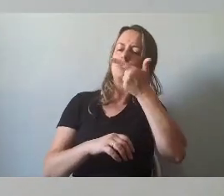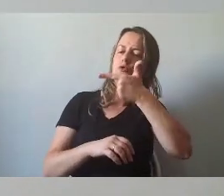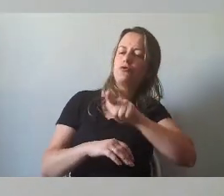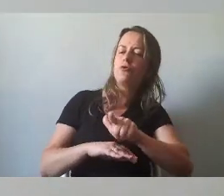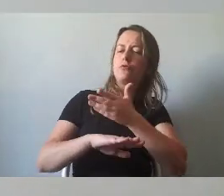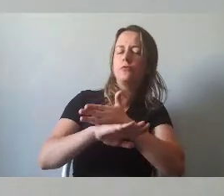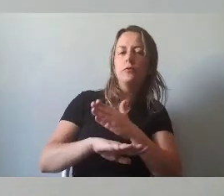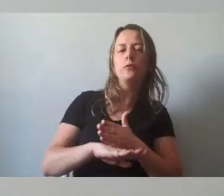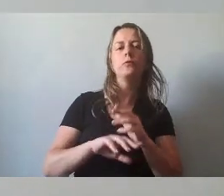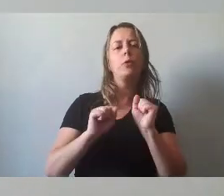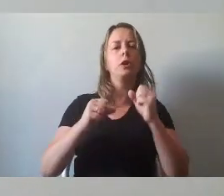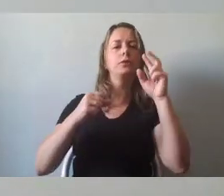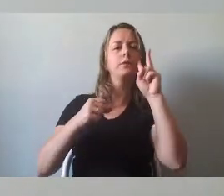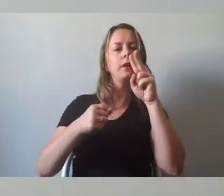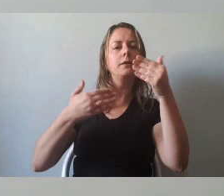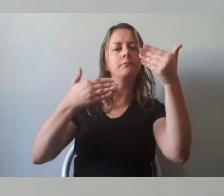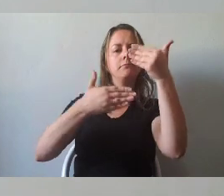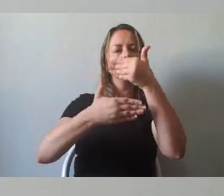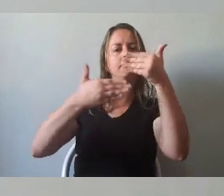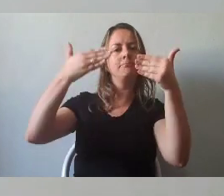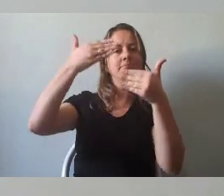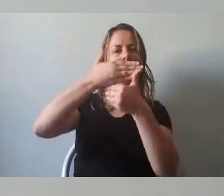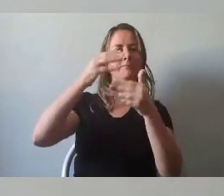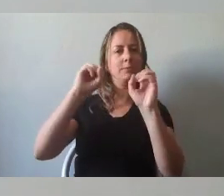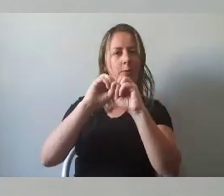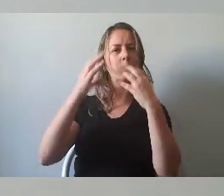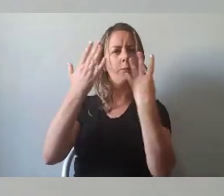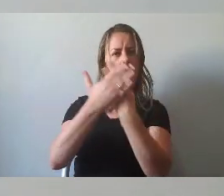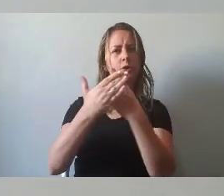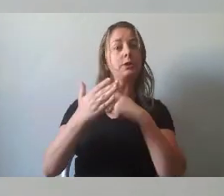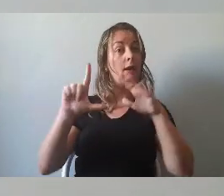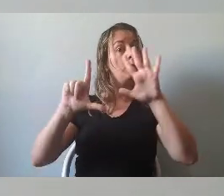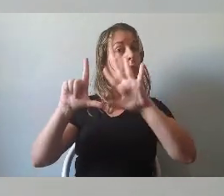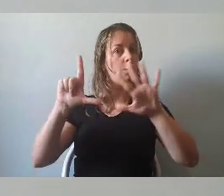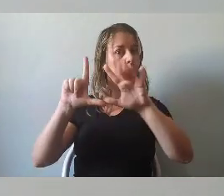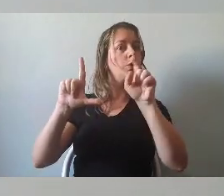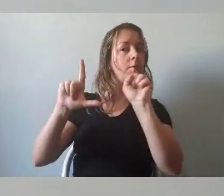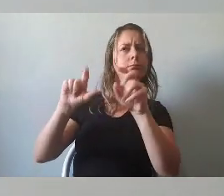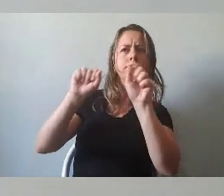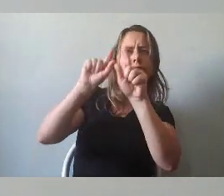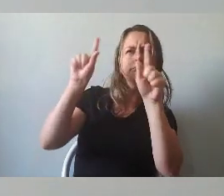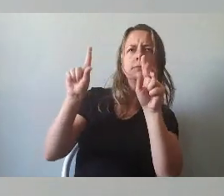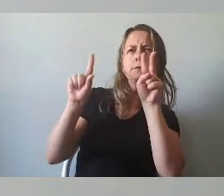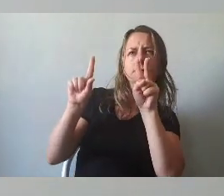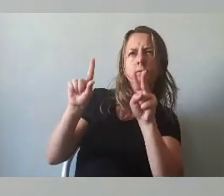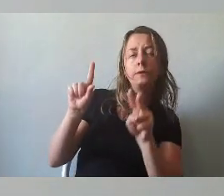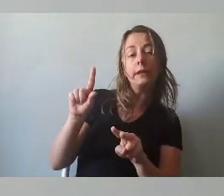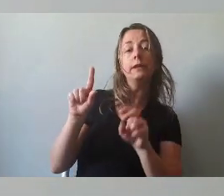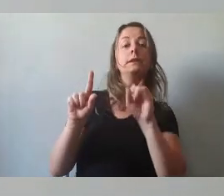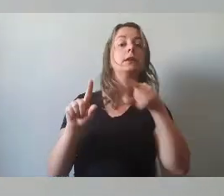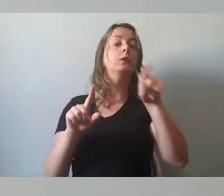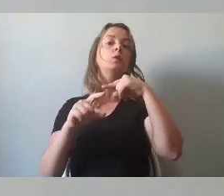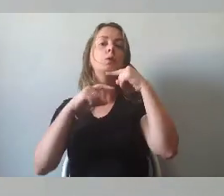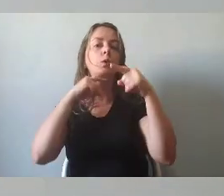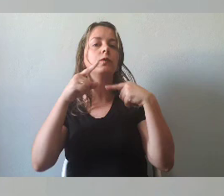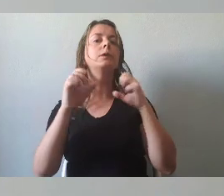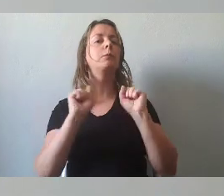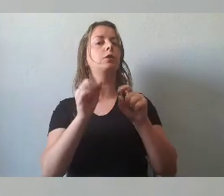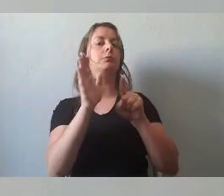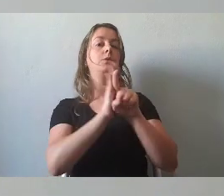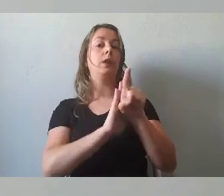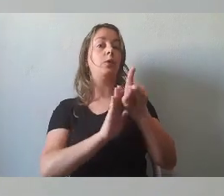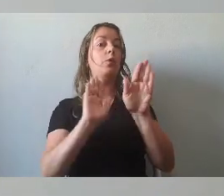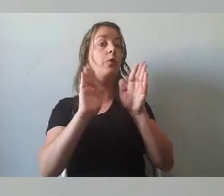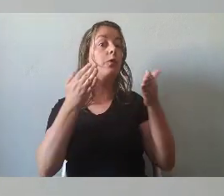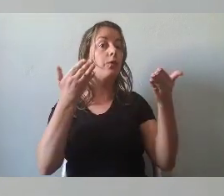uma revisada, consulte os slides que estão disponíveis lá no Moodle também, né? Qualquer dúvida também, vocês podem colocar uma